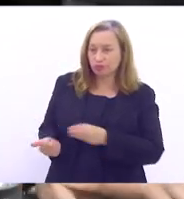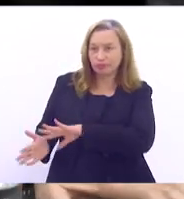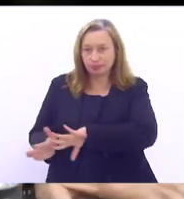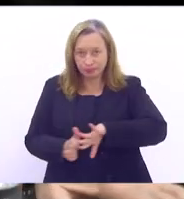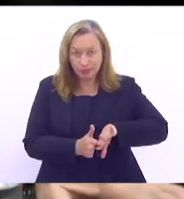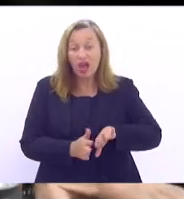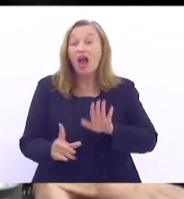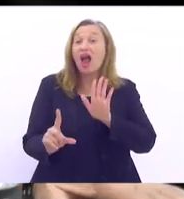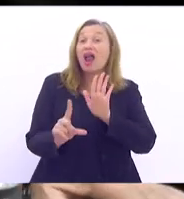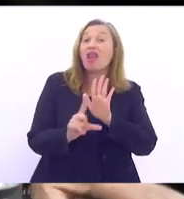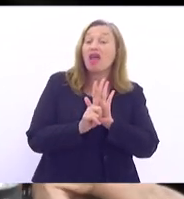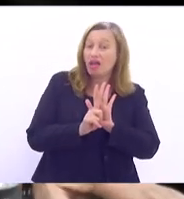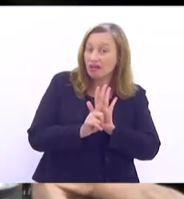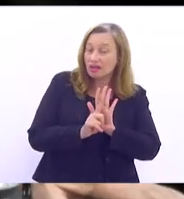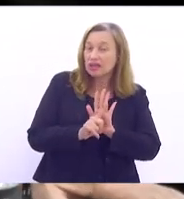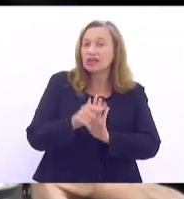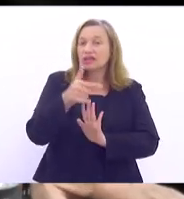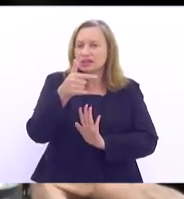A Lei